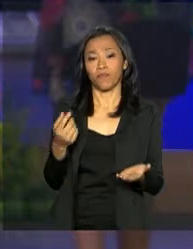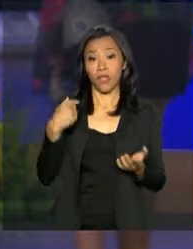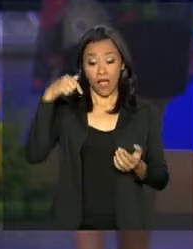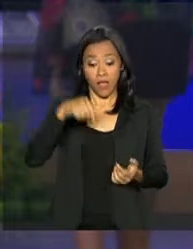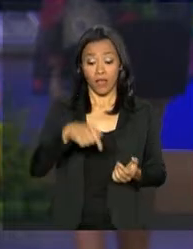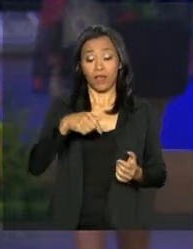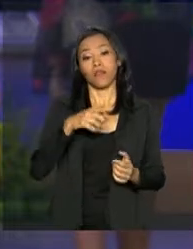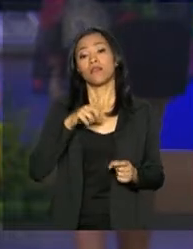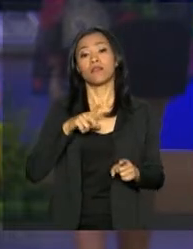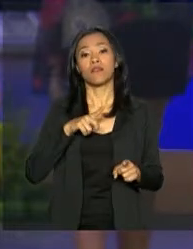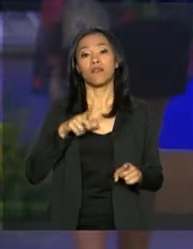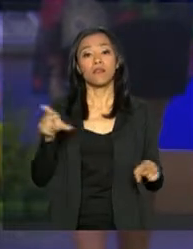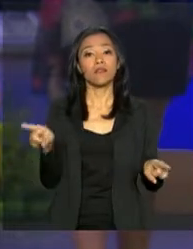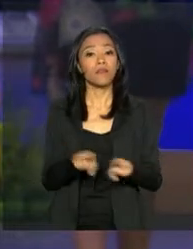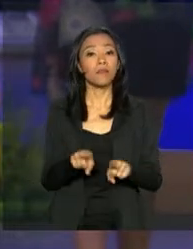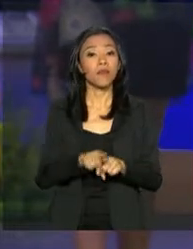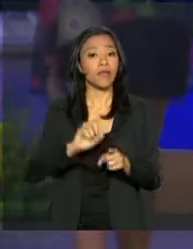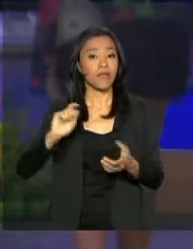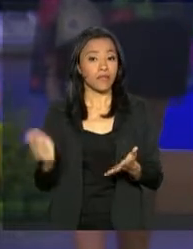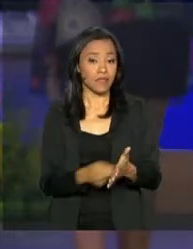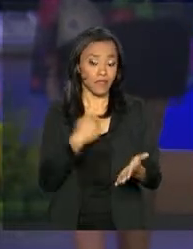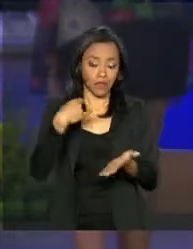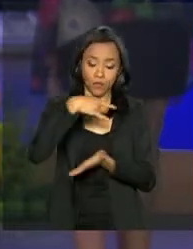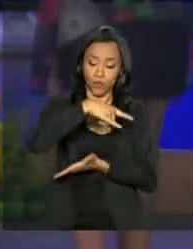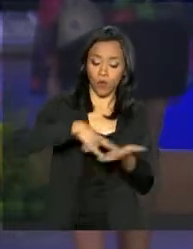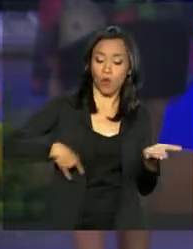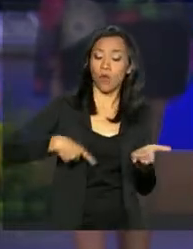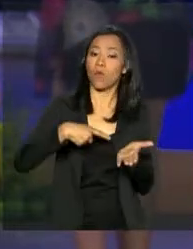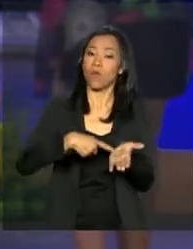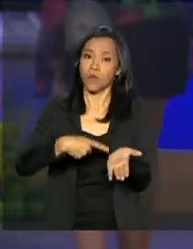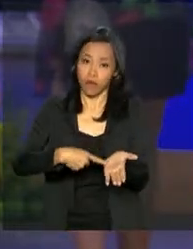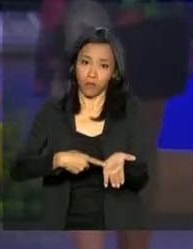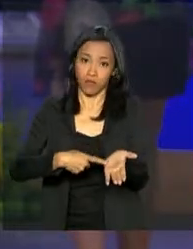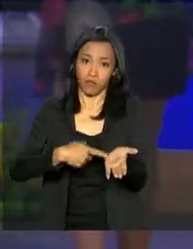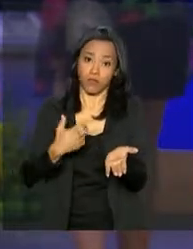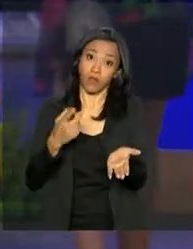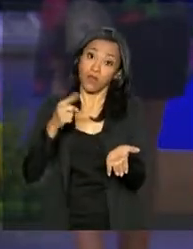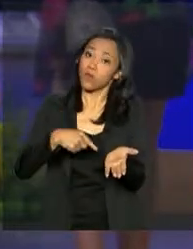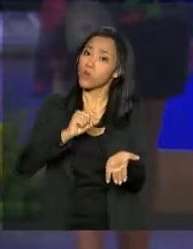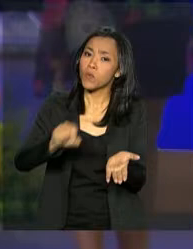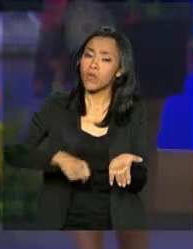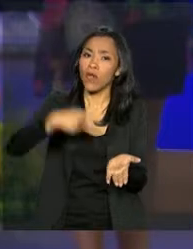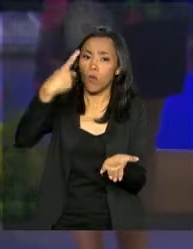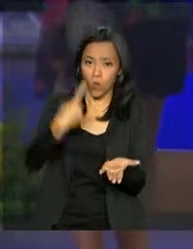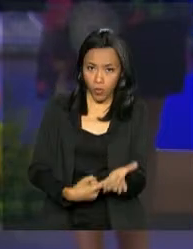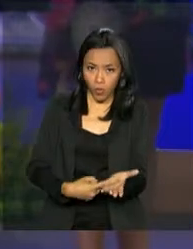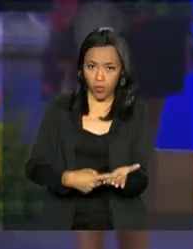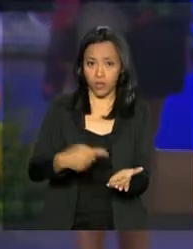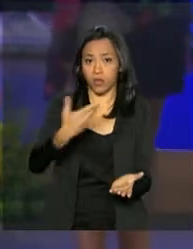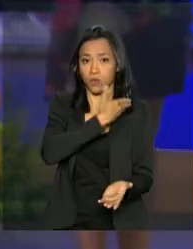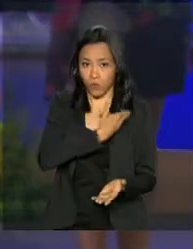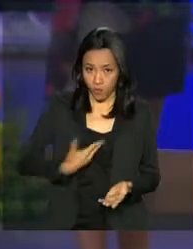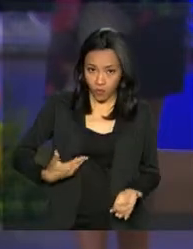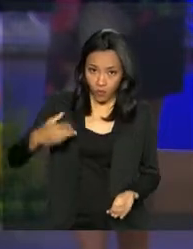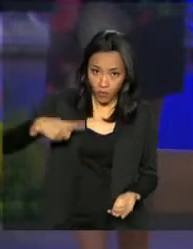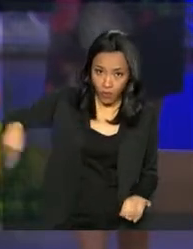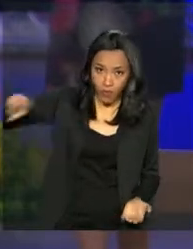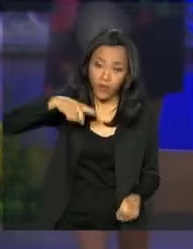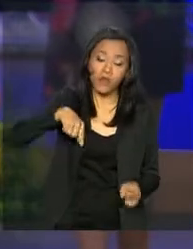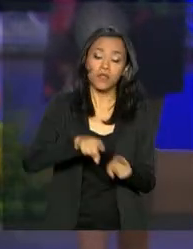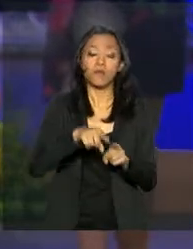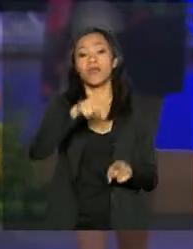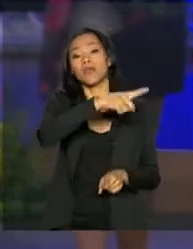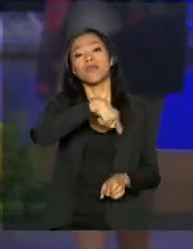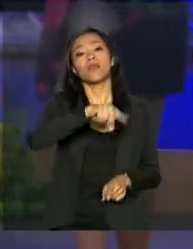também vai ser assinada a Carta Aberta Empresas pelos Direitos Humanos, que é um compromisso firmado entre o Estado brasileiro e empresas